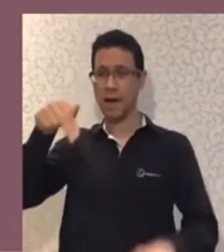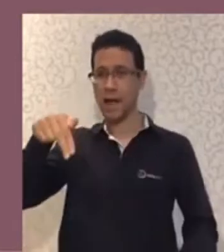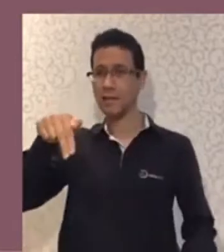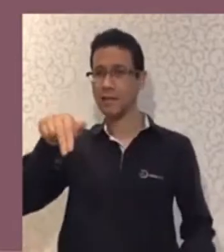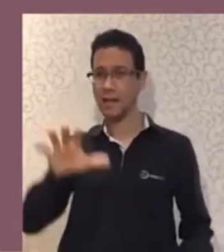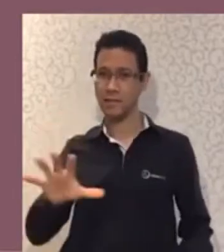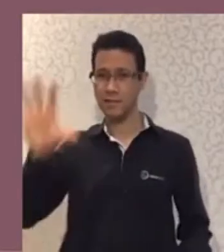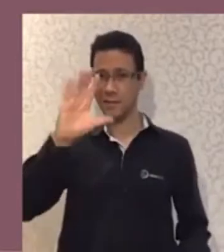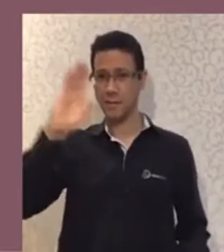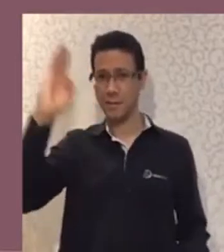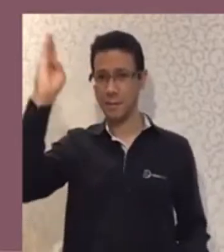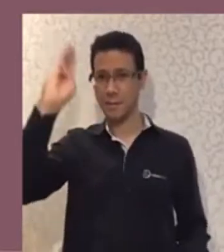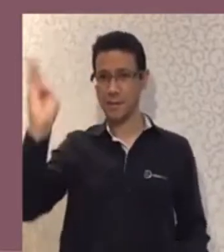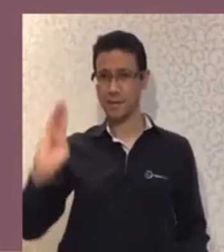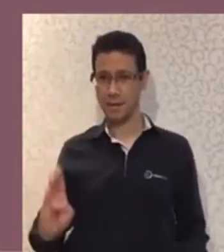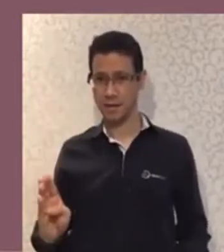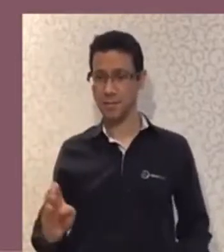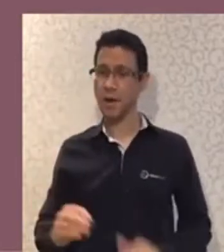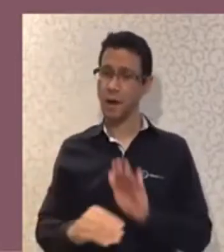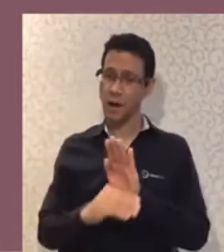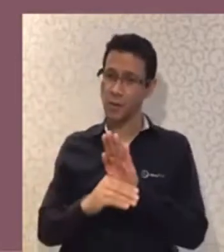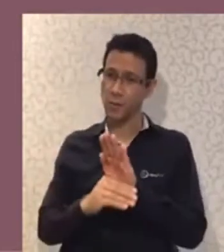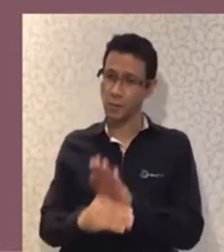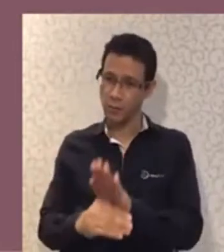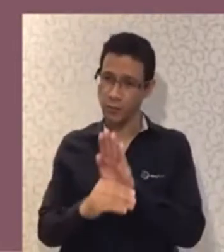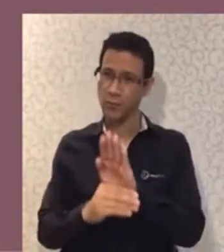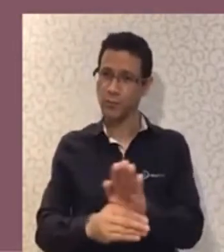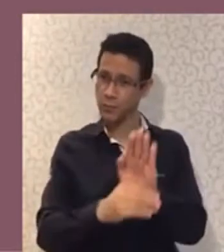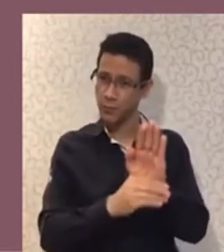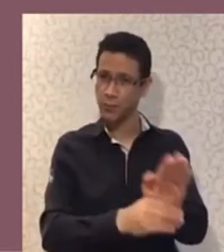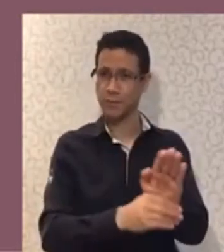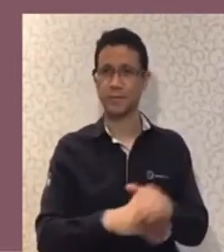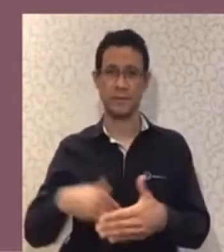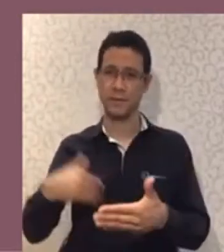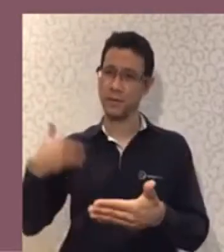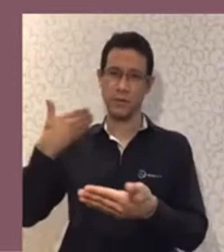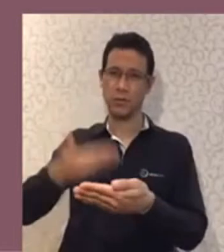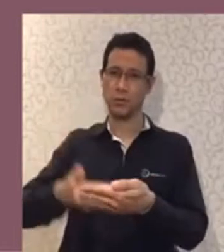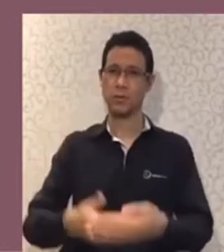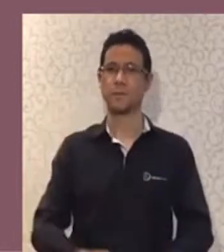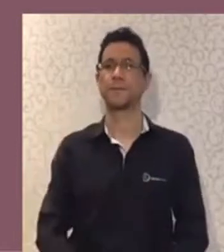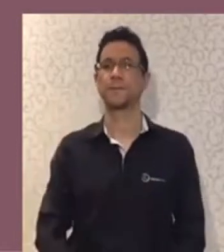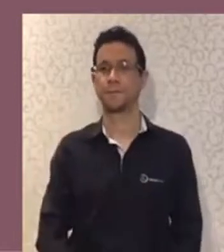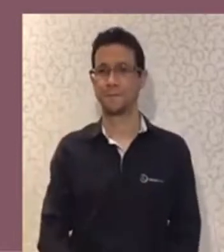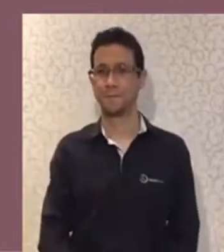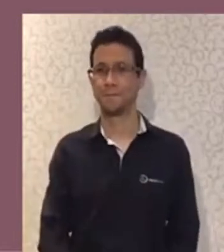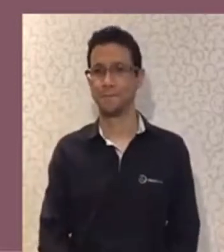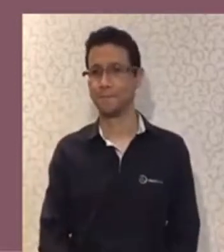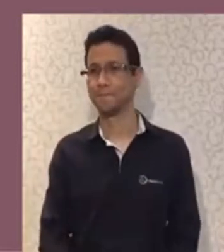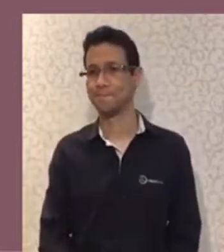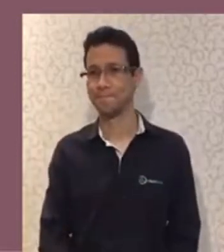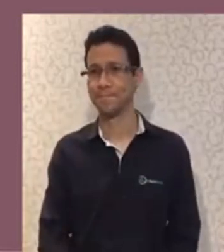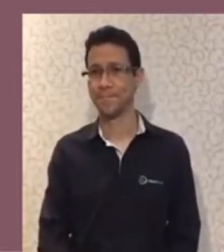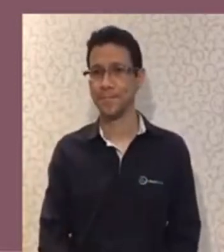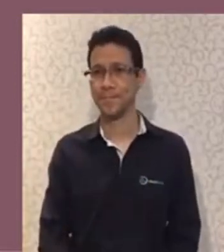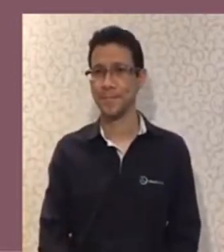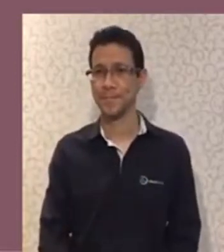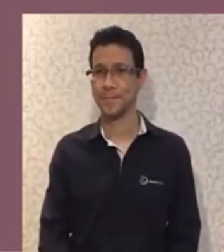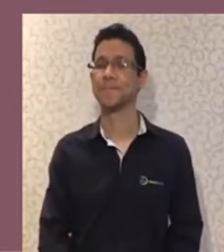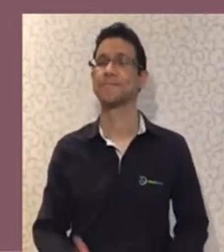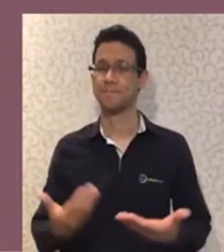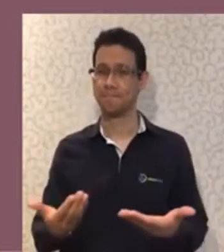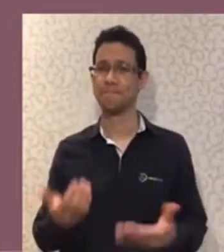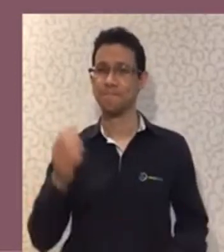trouxeram e continuam trazendo, não é? Então, sim, estamos